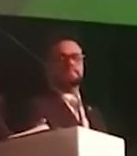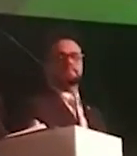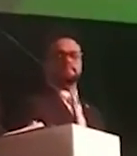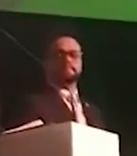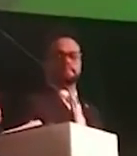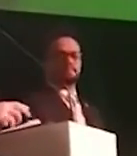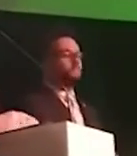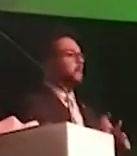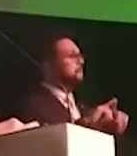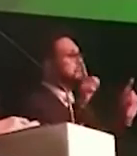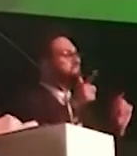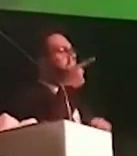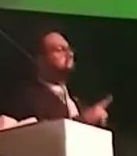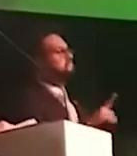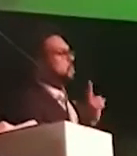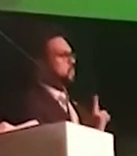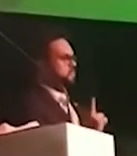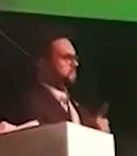Não conseguiram.